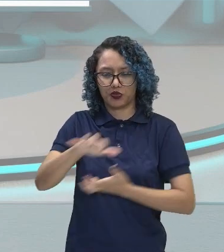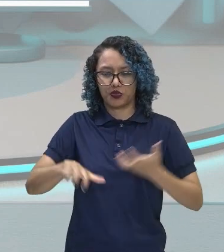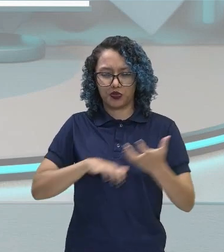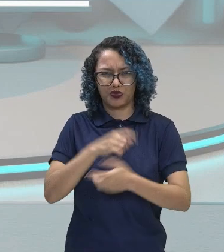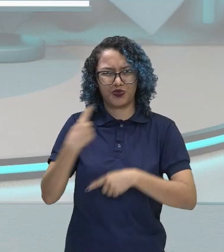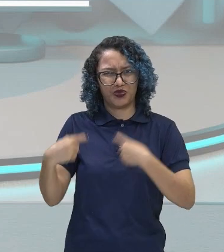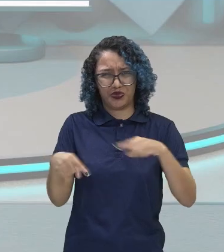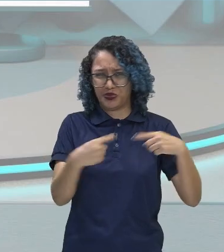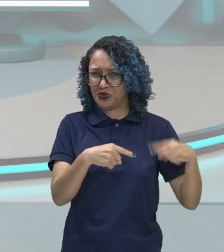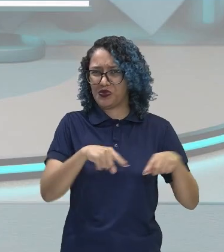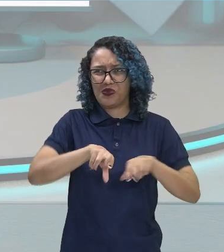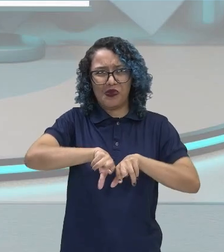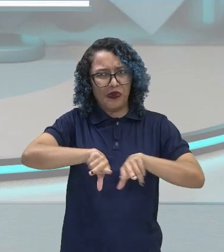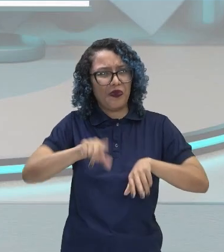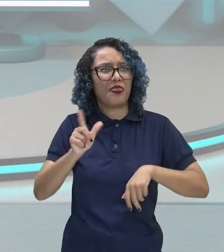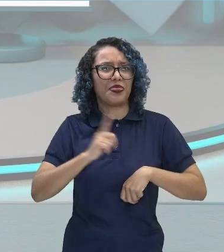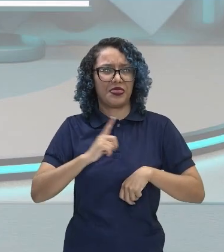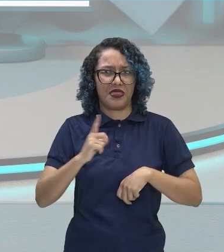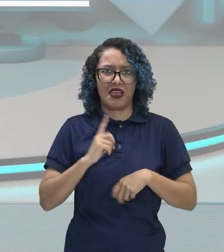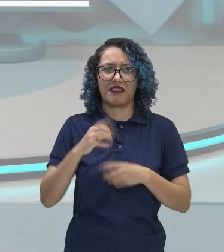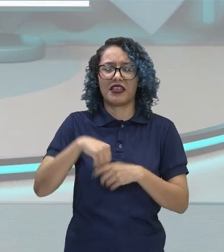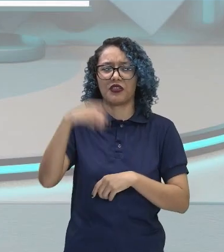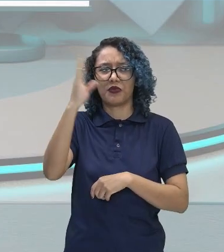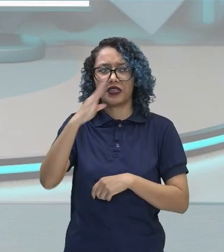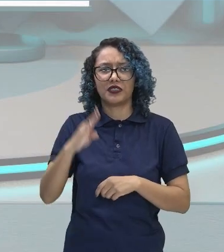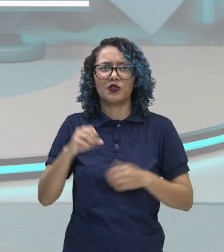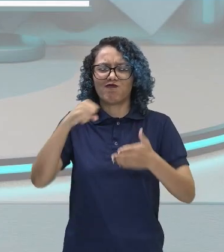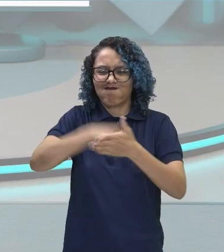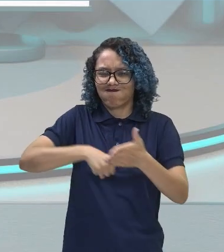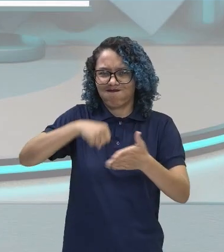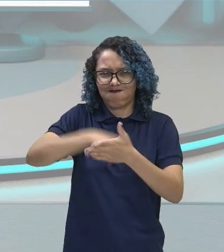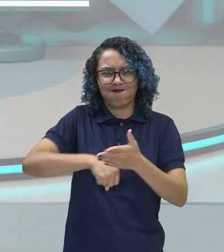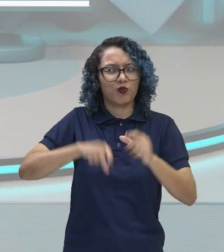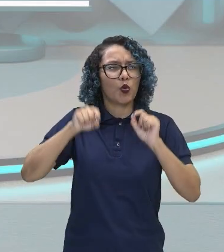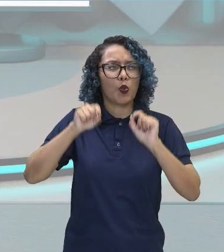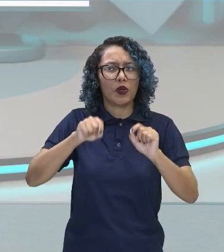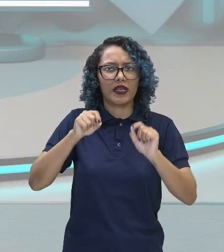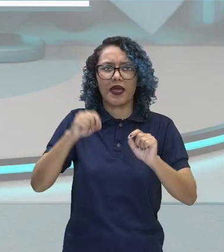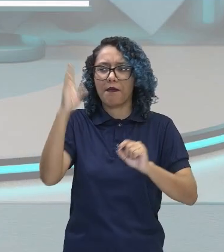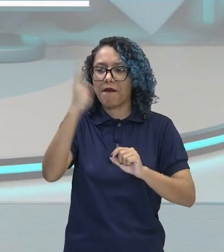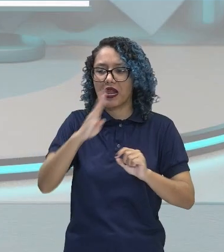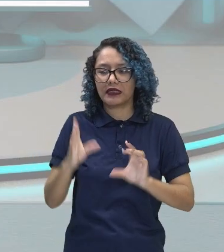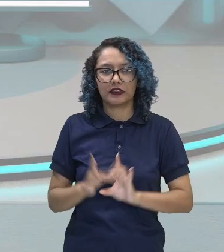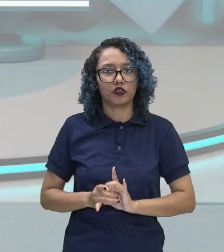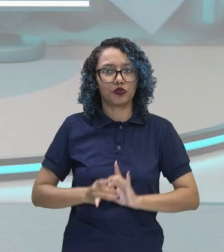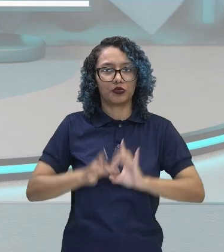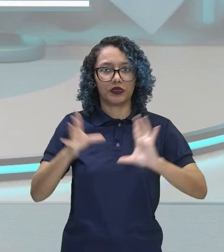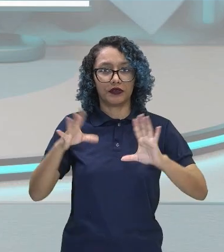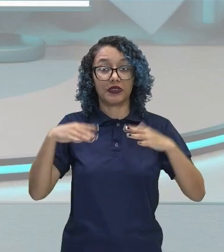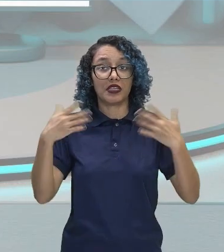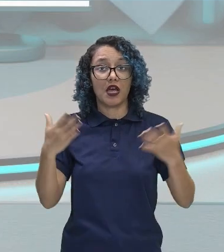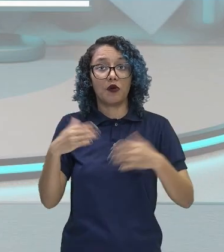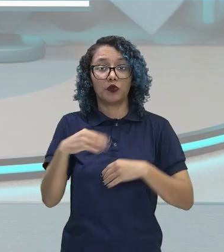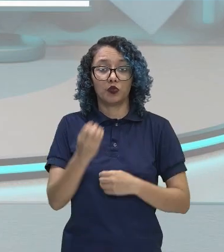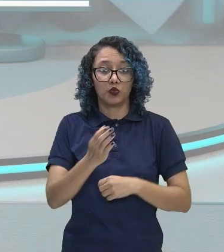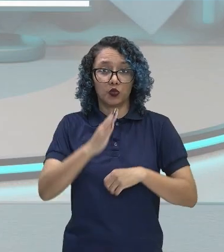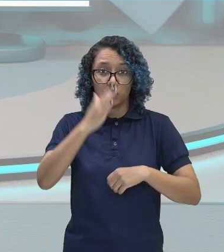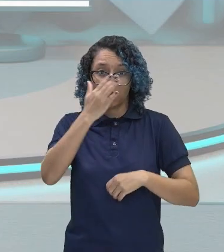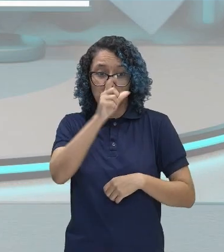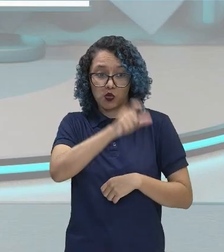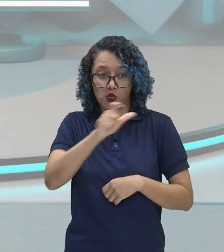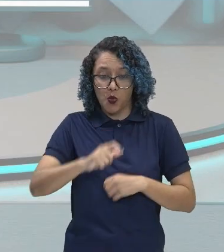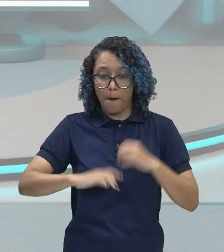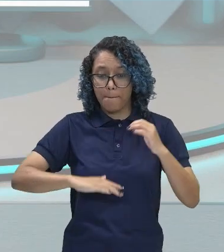no Brasil, lutando pela liberdade do Brasil. Entre os poetas do Brasil, que viveu